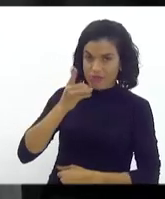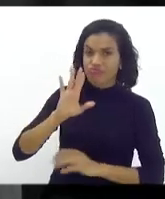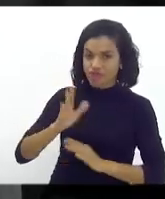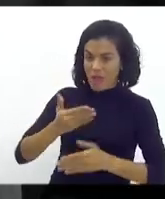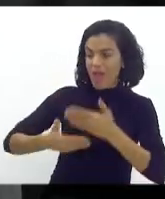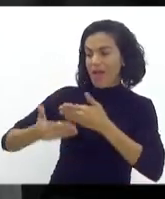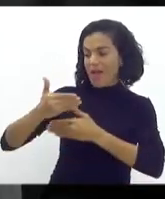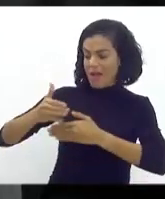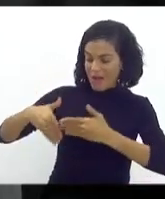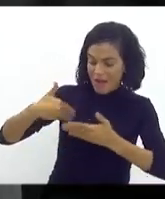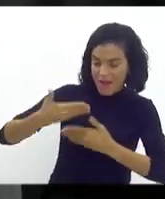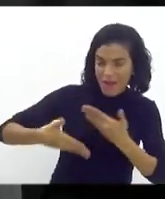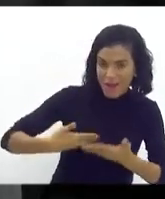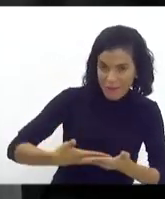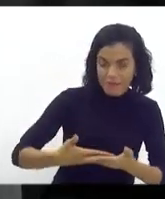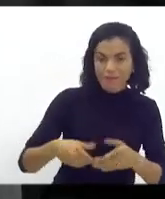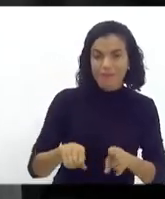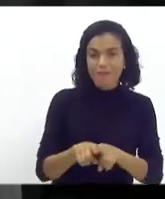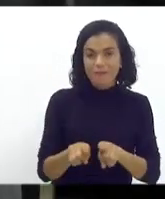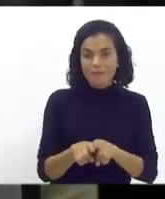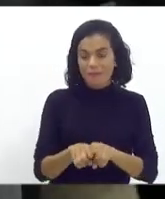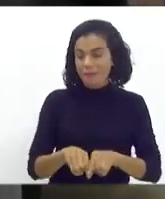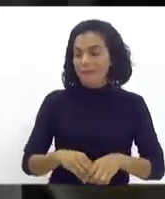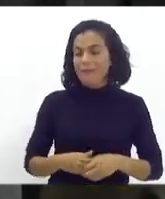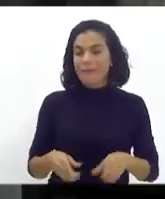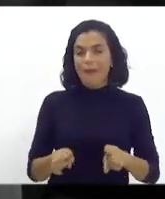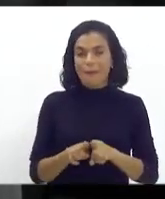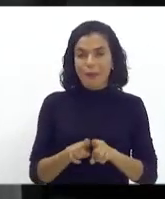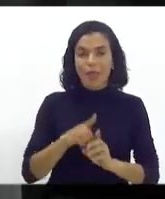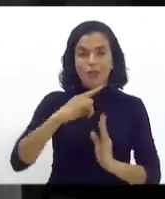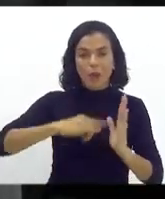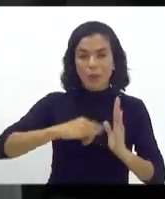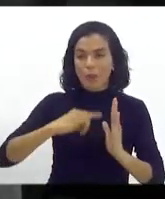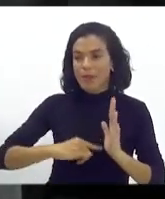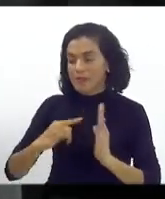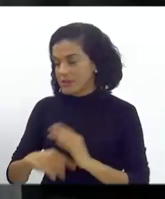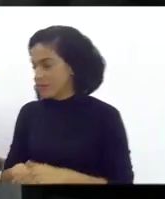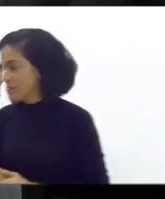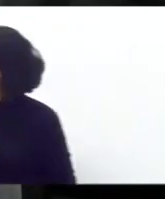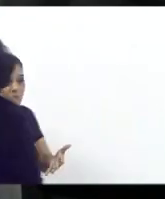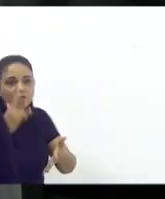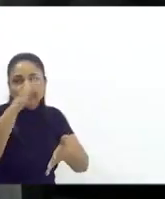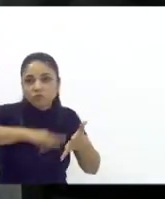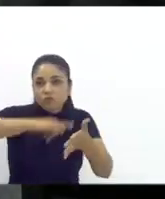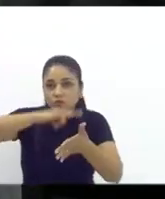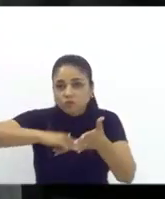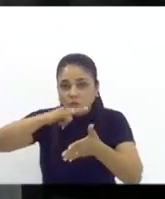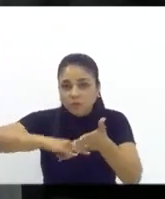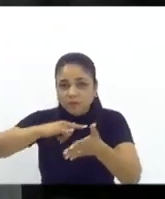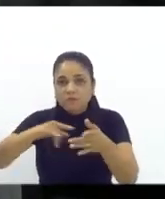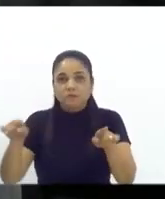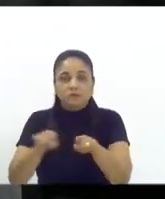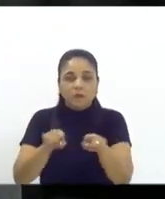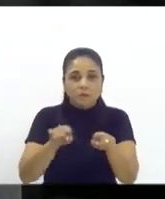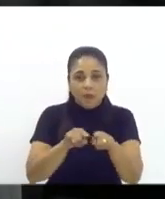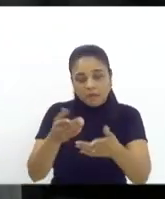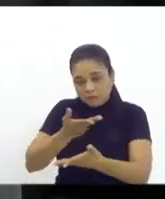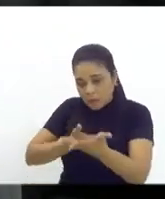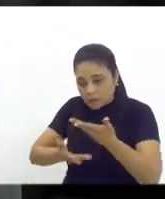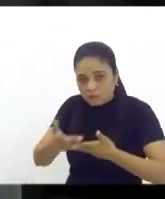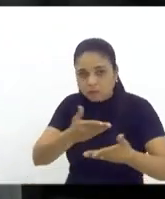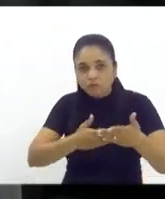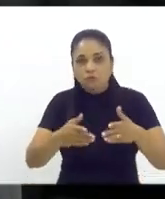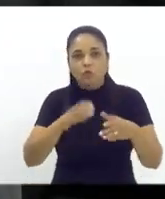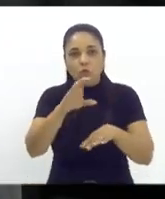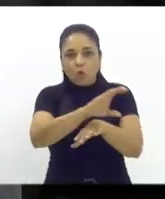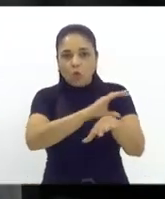aqui vai servir para no acúmulo dessas documentações a gente também poder fazer a nossa interface com